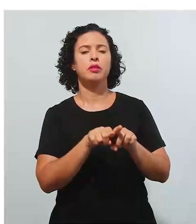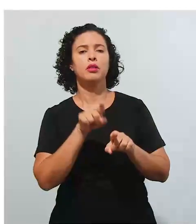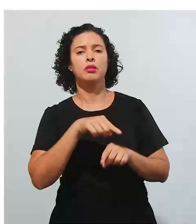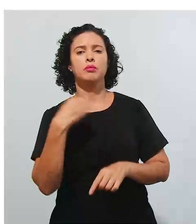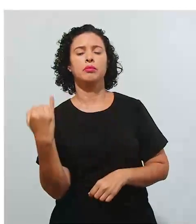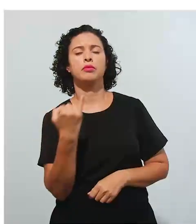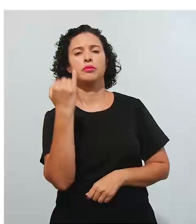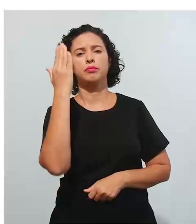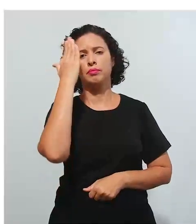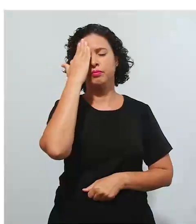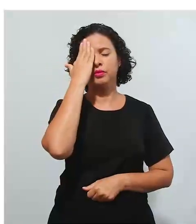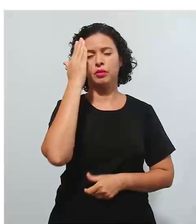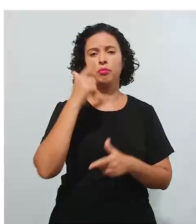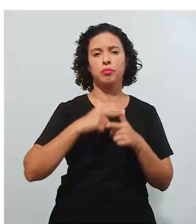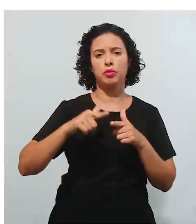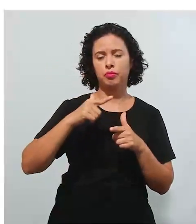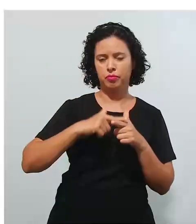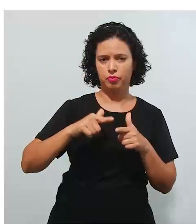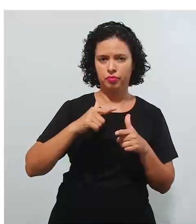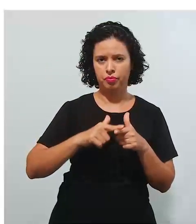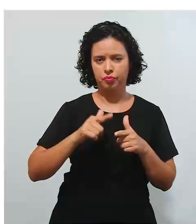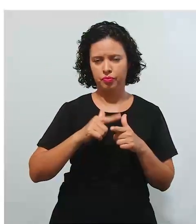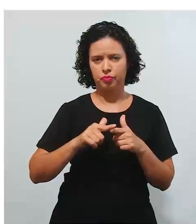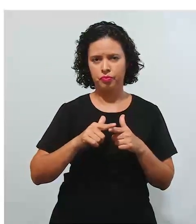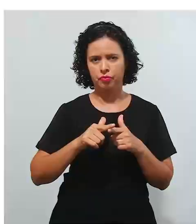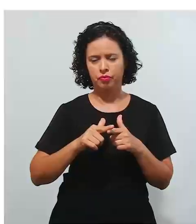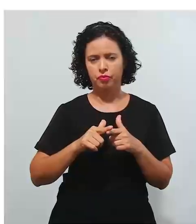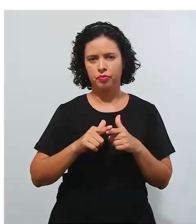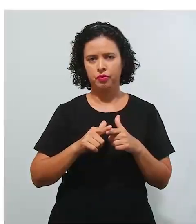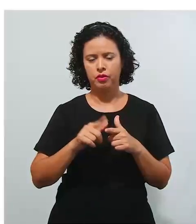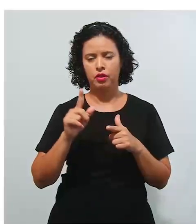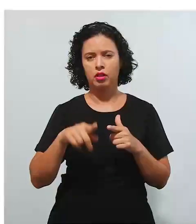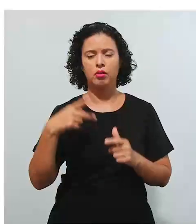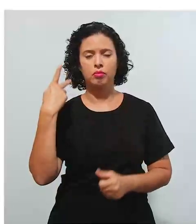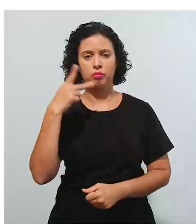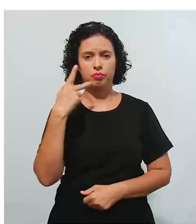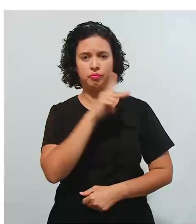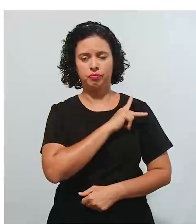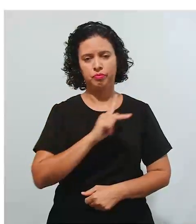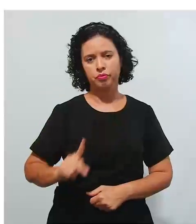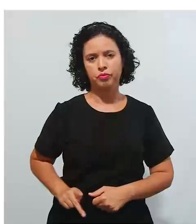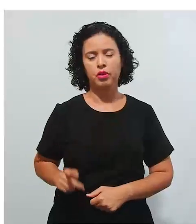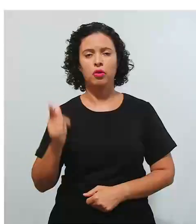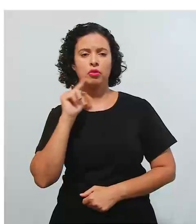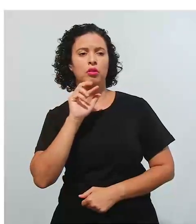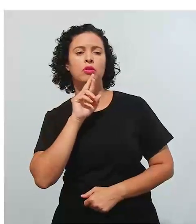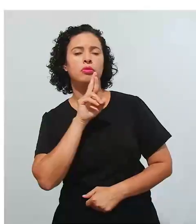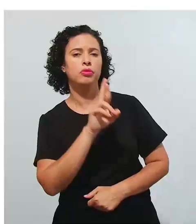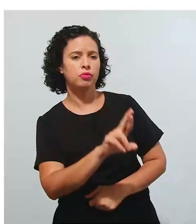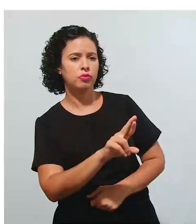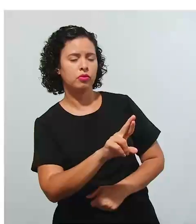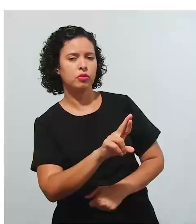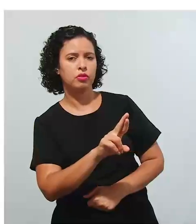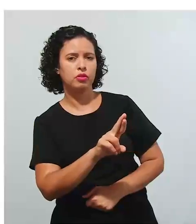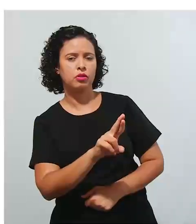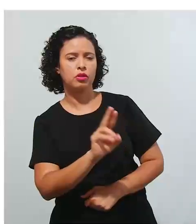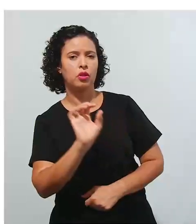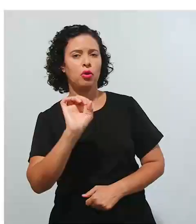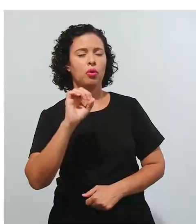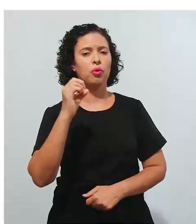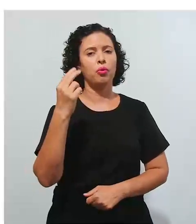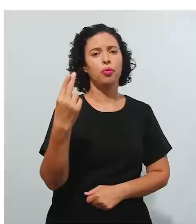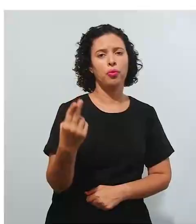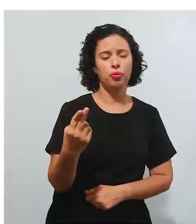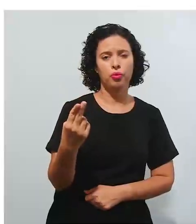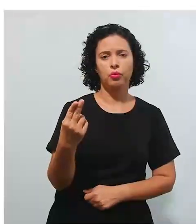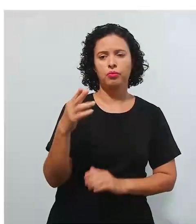para saber se o problema tratado com determinada política pública foram resolvidos ou, pelo